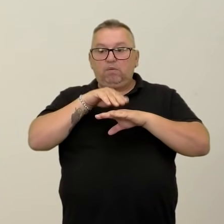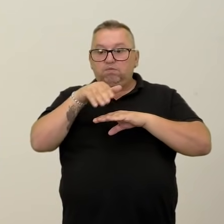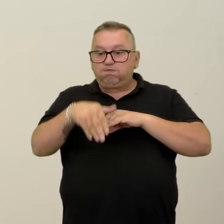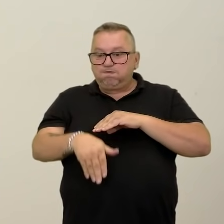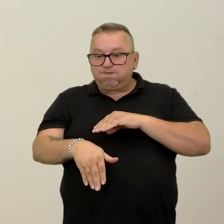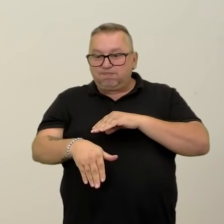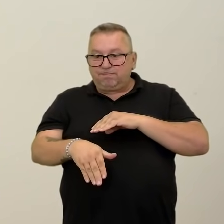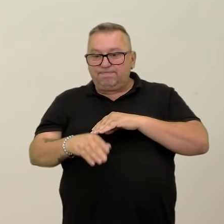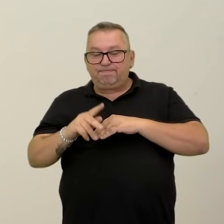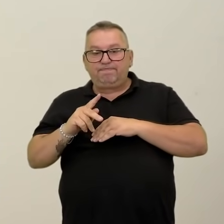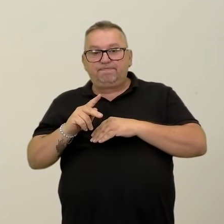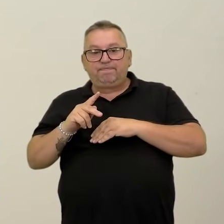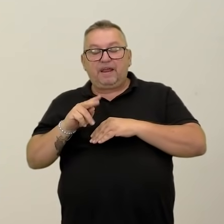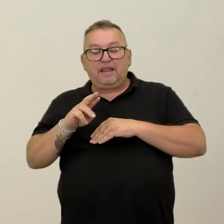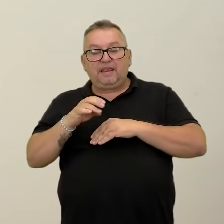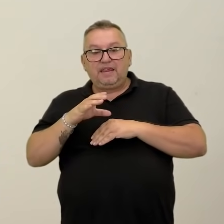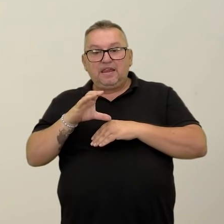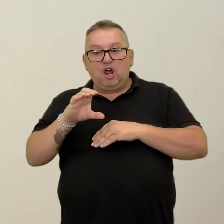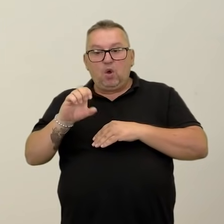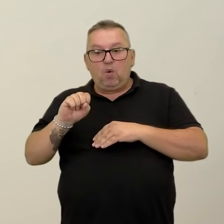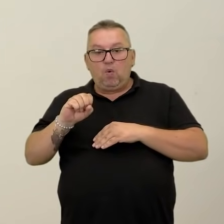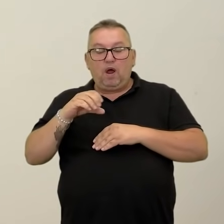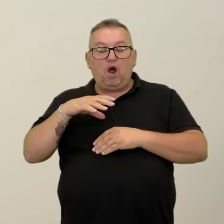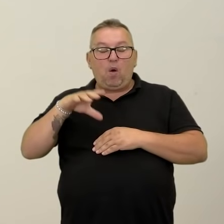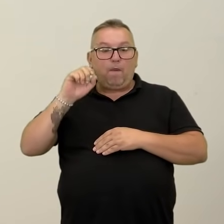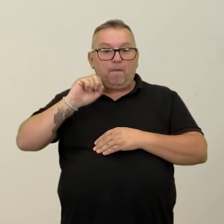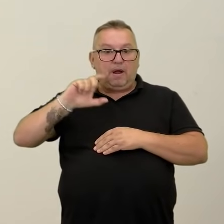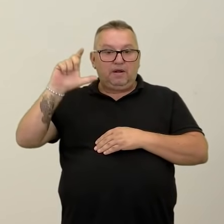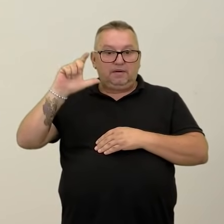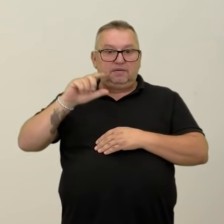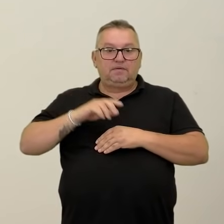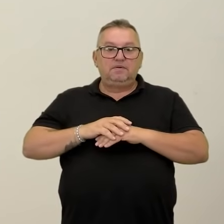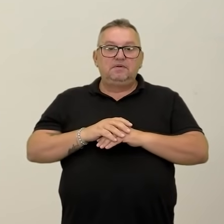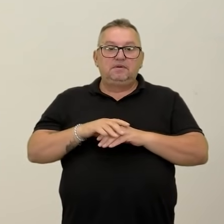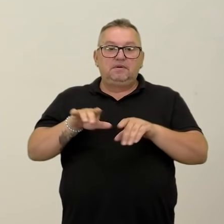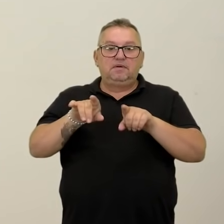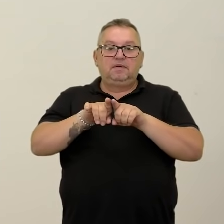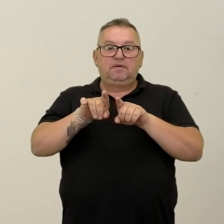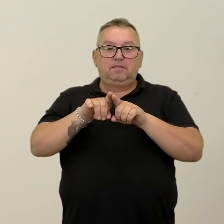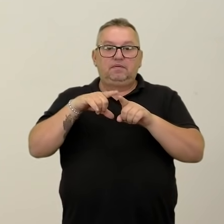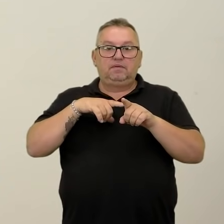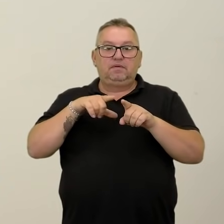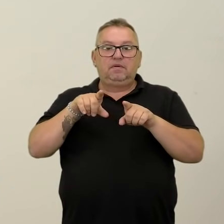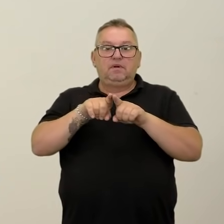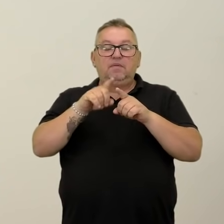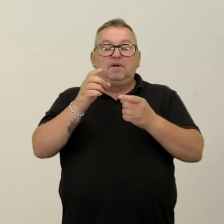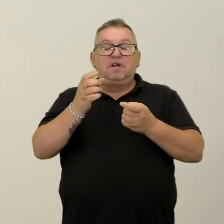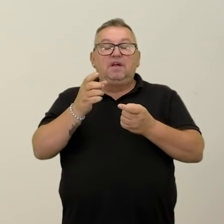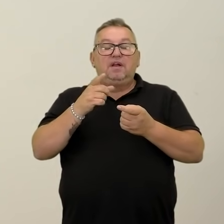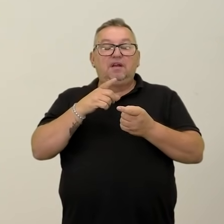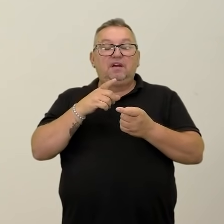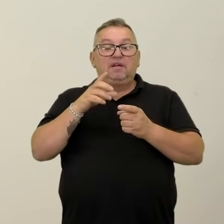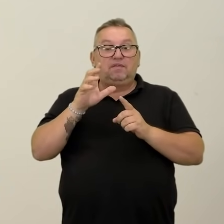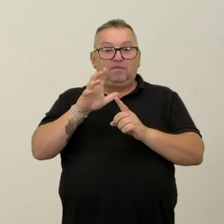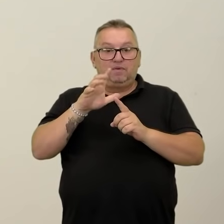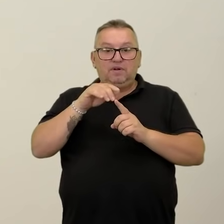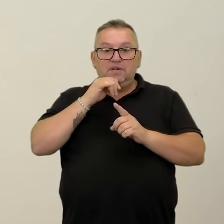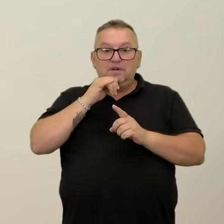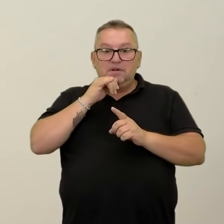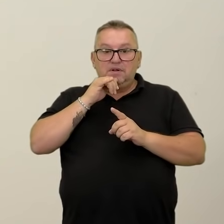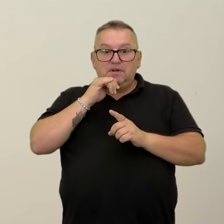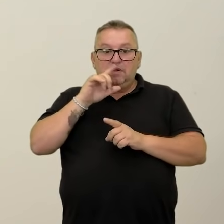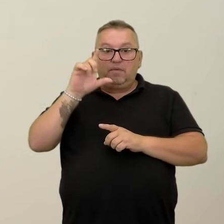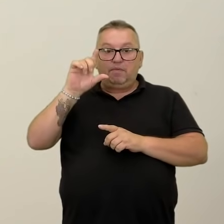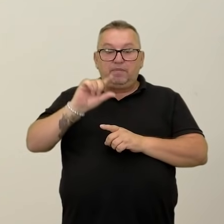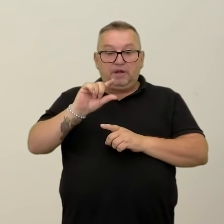pressão aumentam isso vai influenciar para vocês terem ideia no cozimento das coisas né aqui em São Paulo por exemplo eu